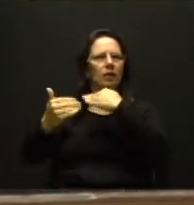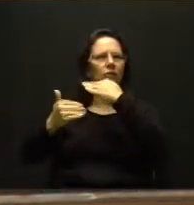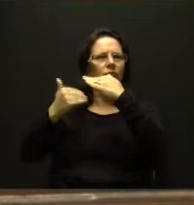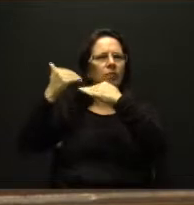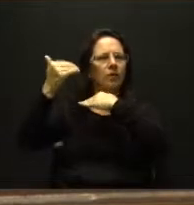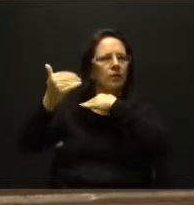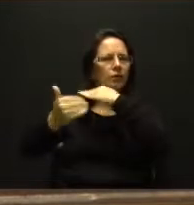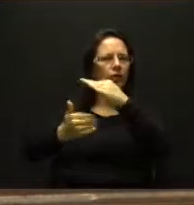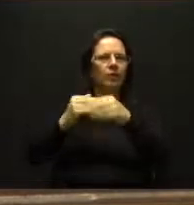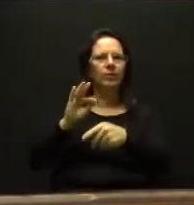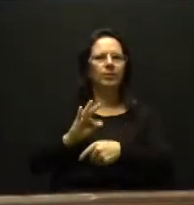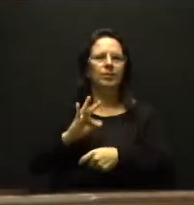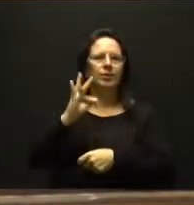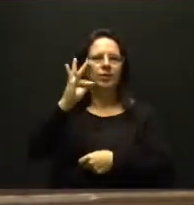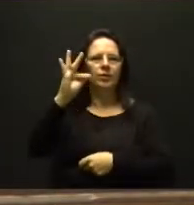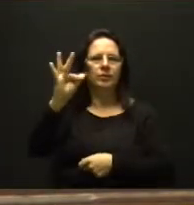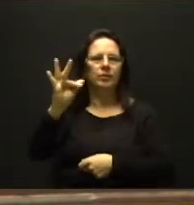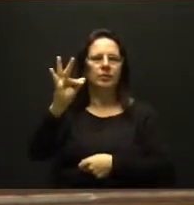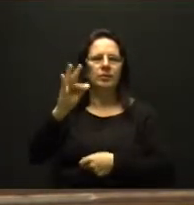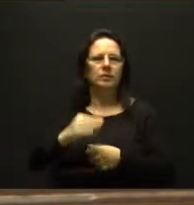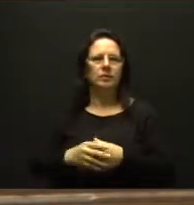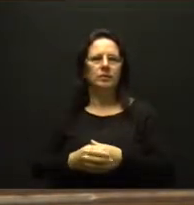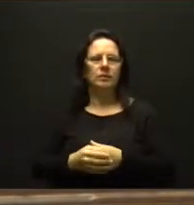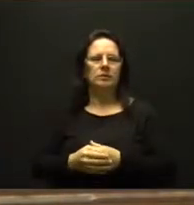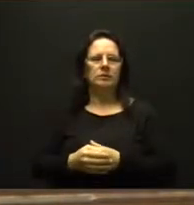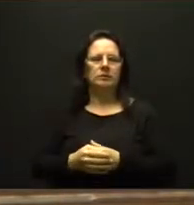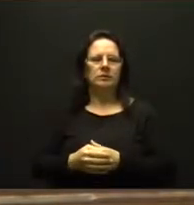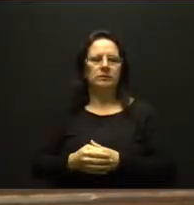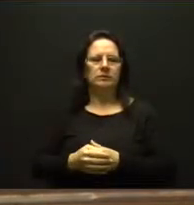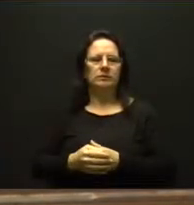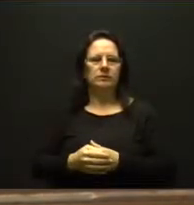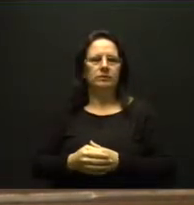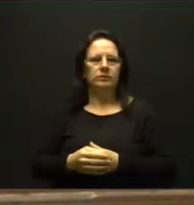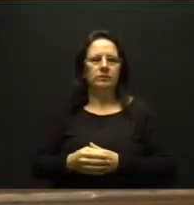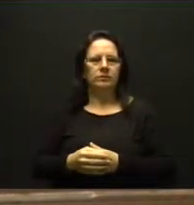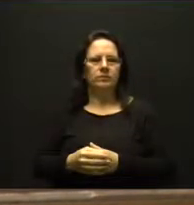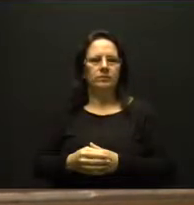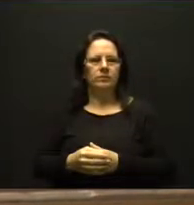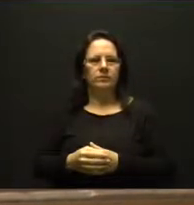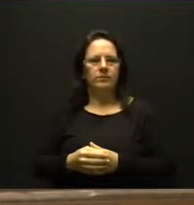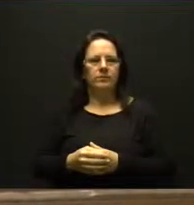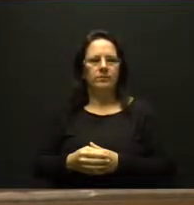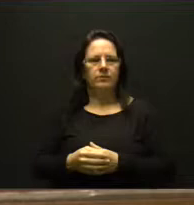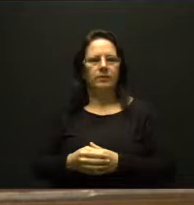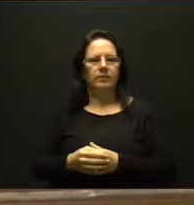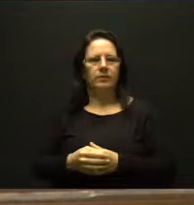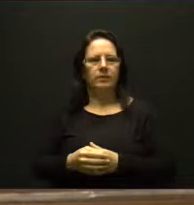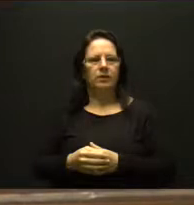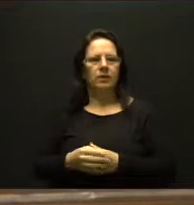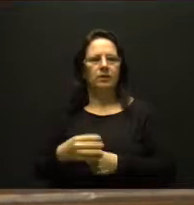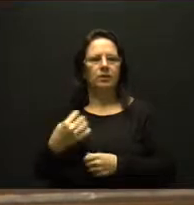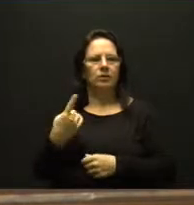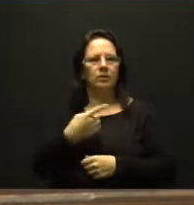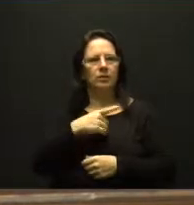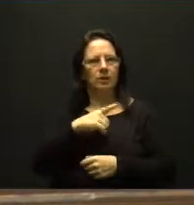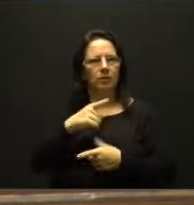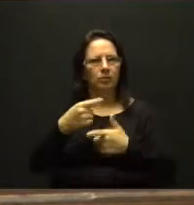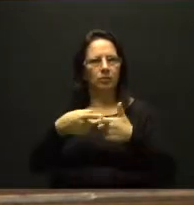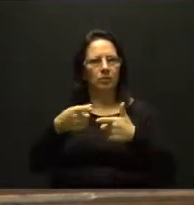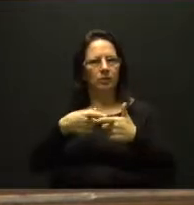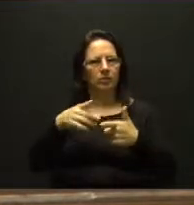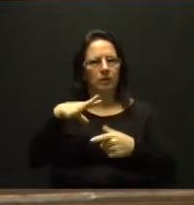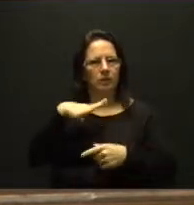sessão sobre a causa dos jovens não se prepara para a demanda acontece hoje na cidade